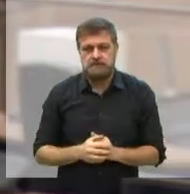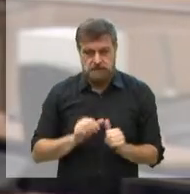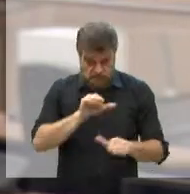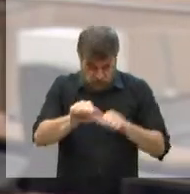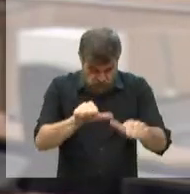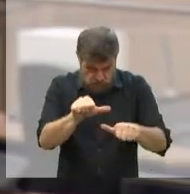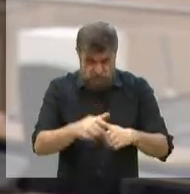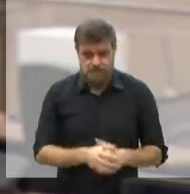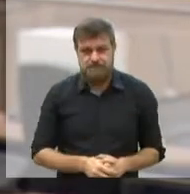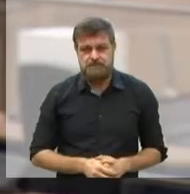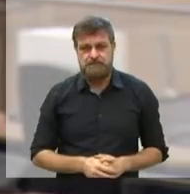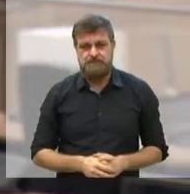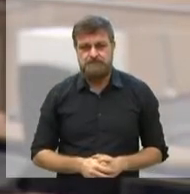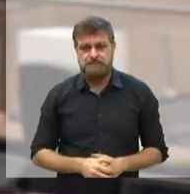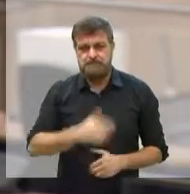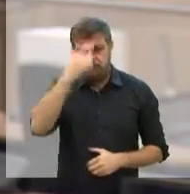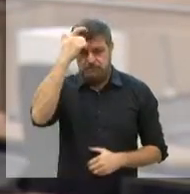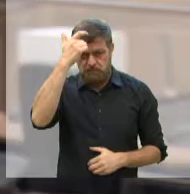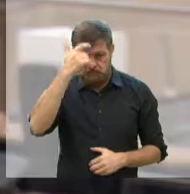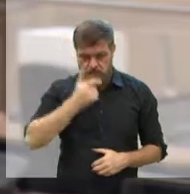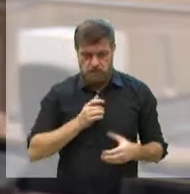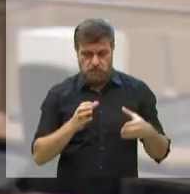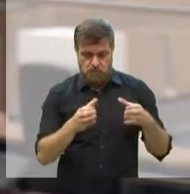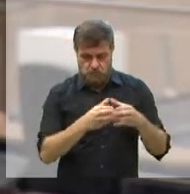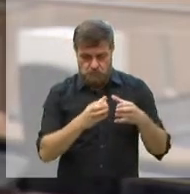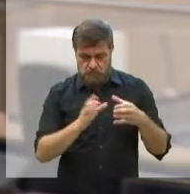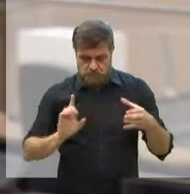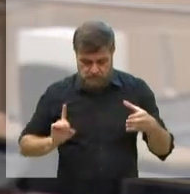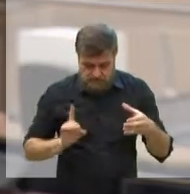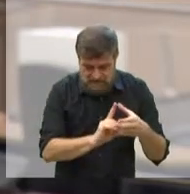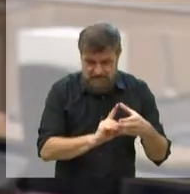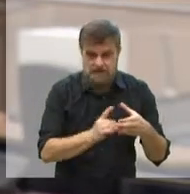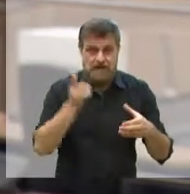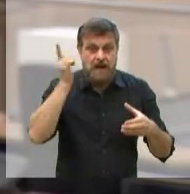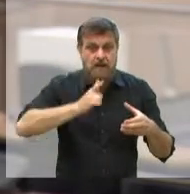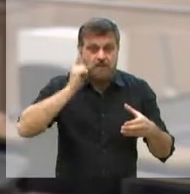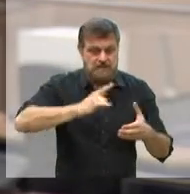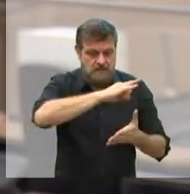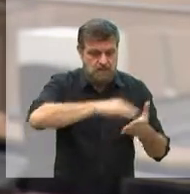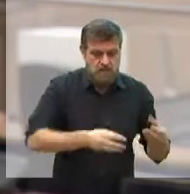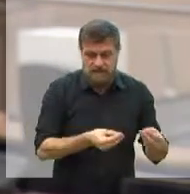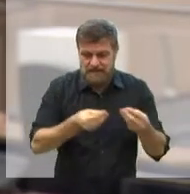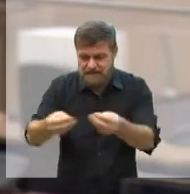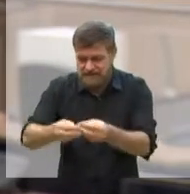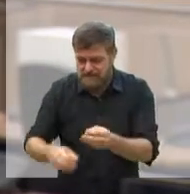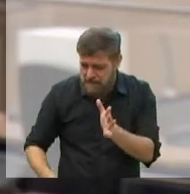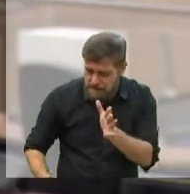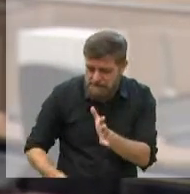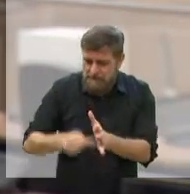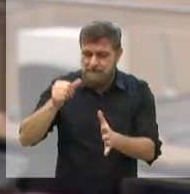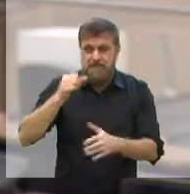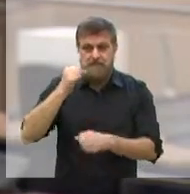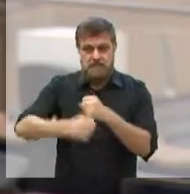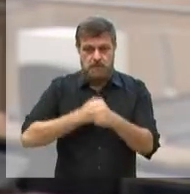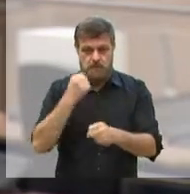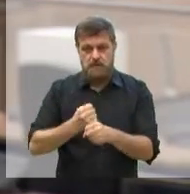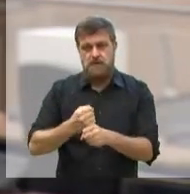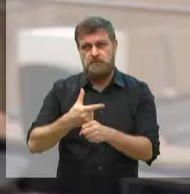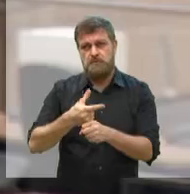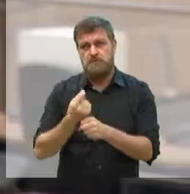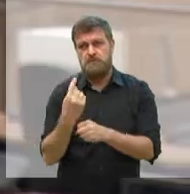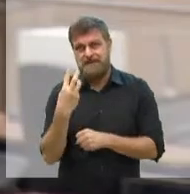Na verdade, eu faço parte da Comissão de Regularização Fundiária desde o meu primeiro ano de mandato, em 2013. Eu fui eleito